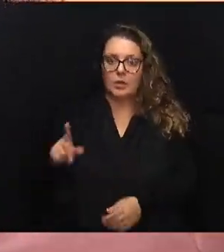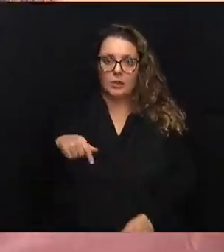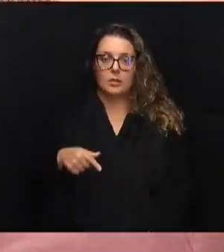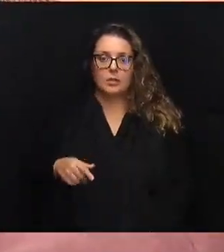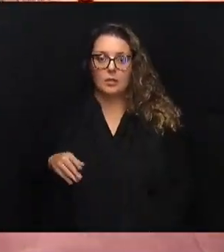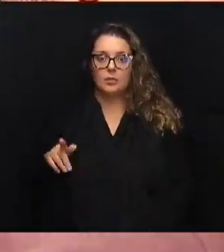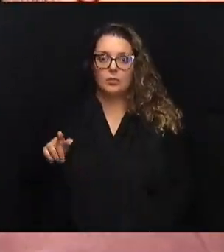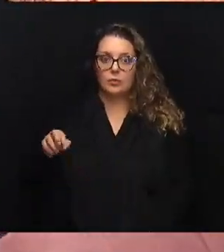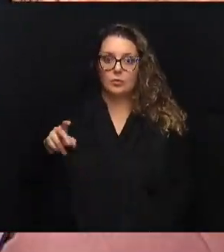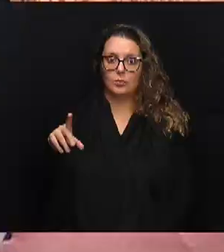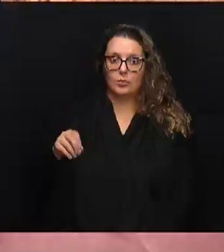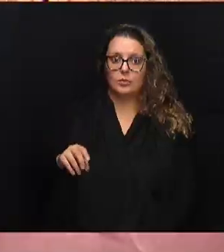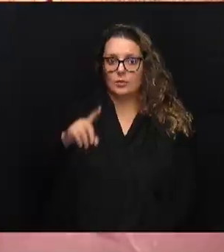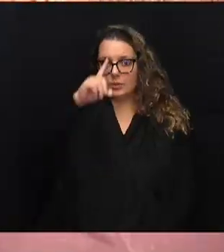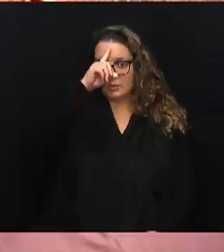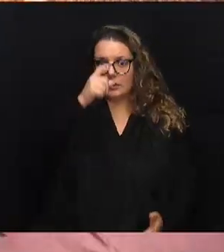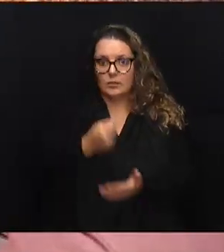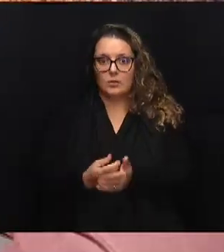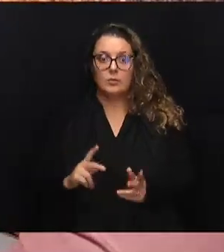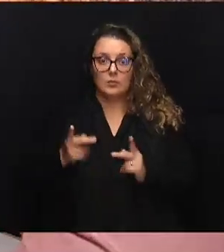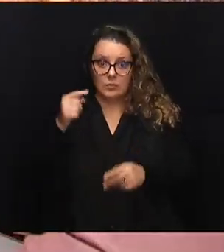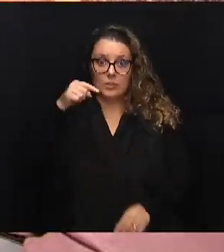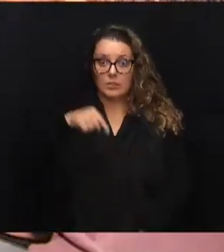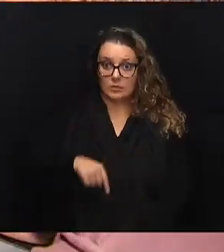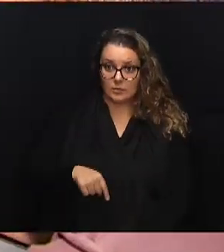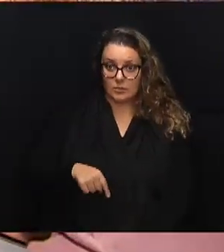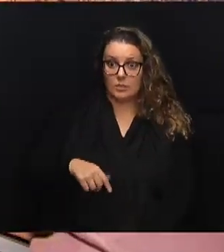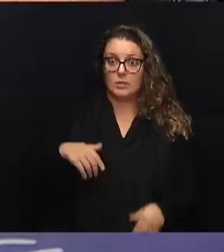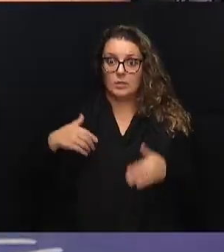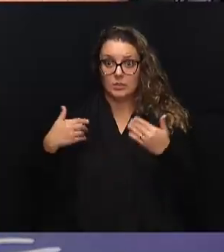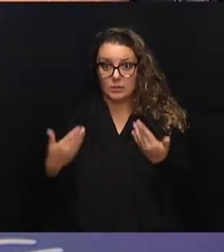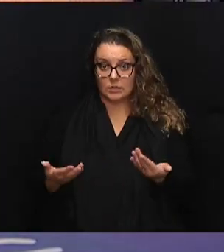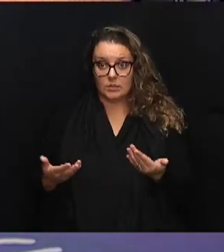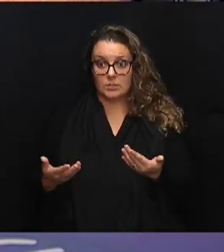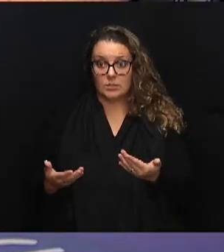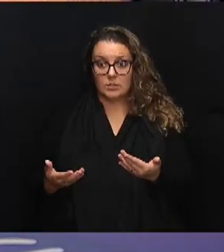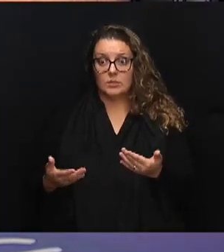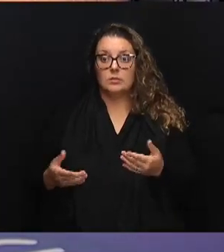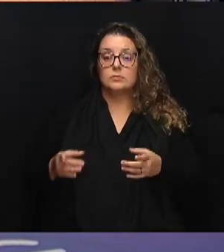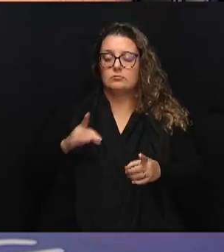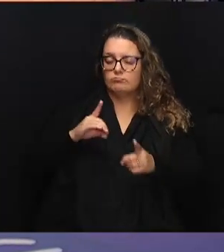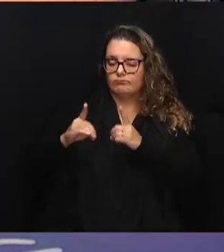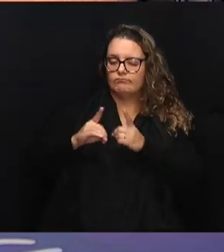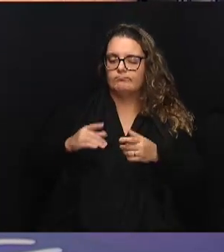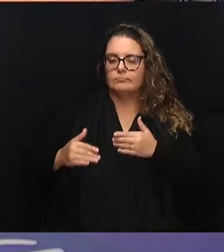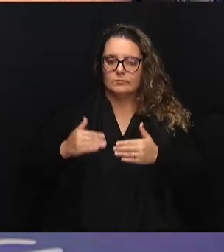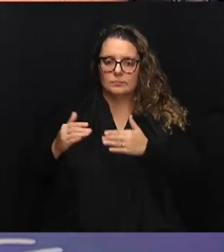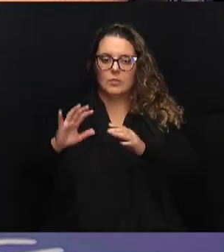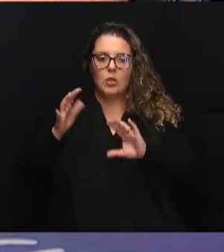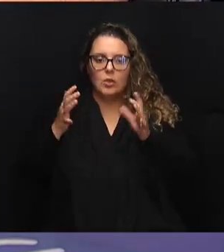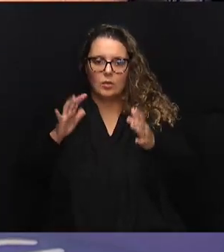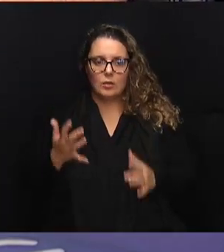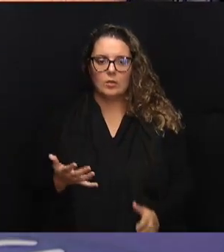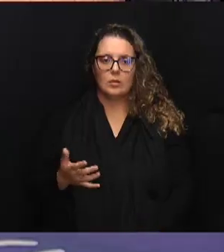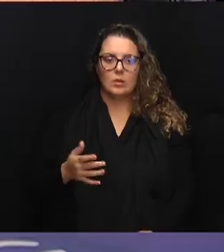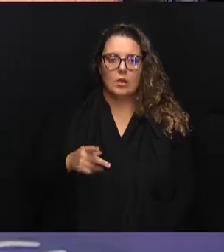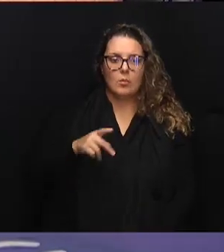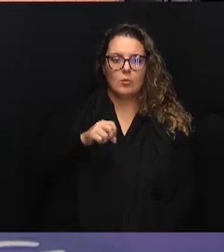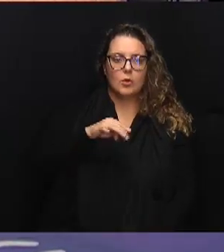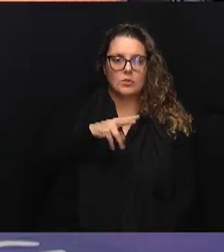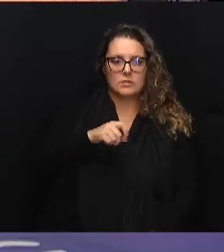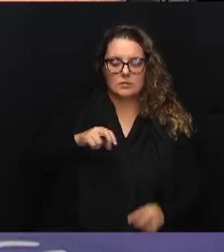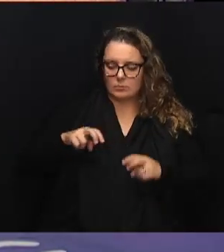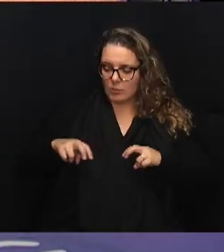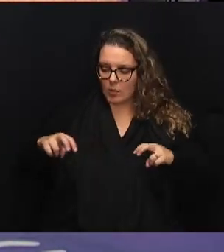bordo, vai determinar um vencedor dessa mão. Então, através dessa dinâmica que o jogo se desenvolve. E a posição dos jogadores na